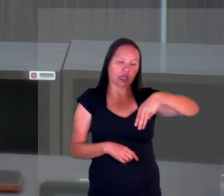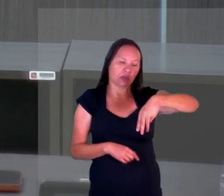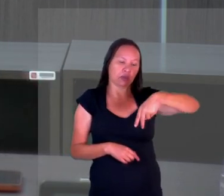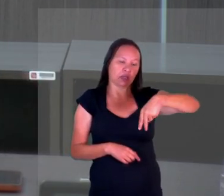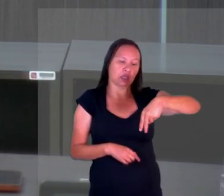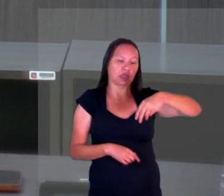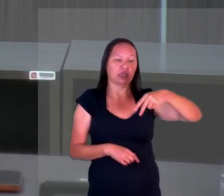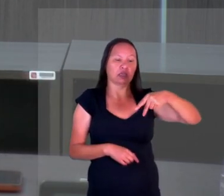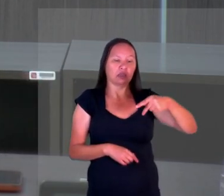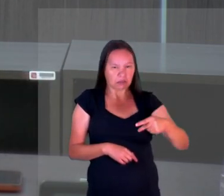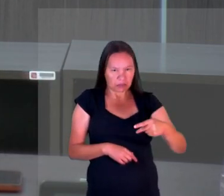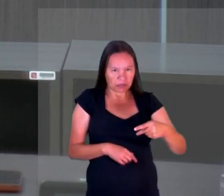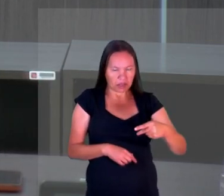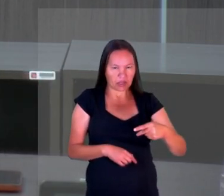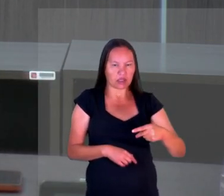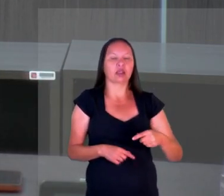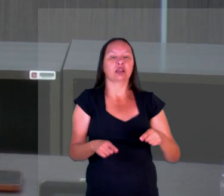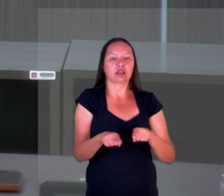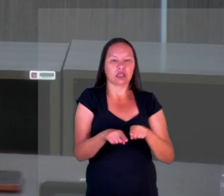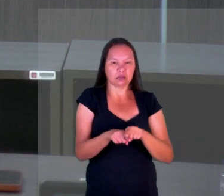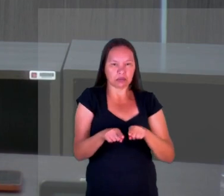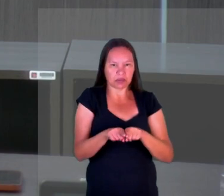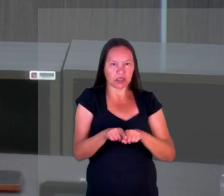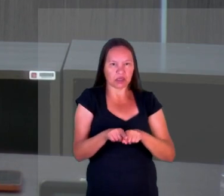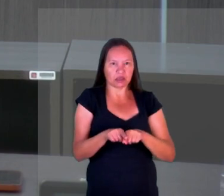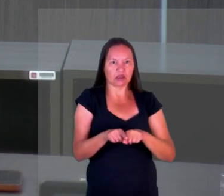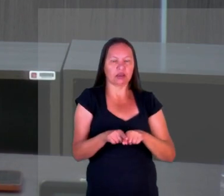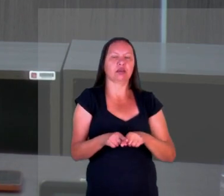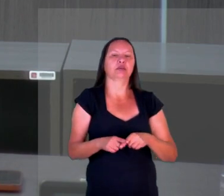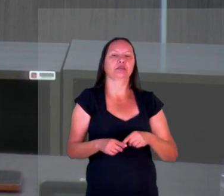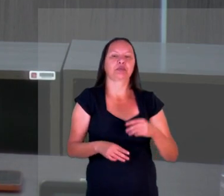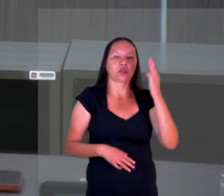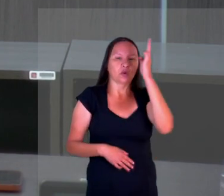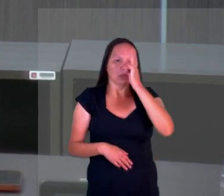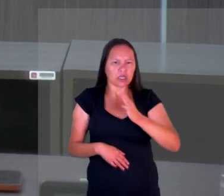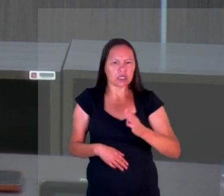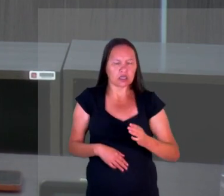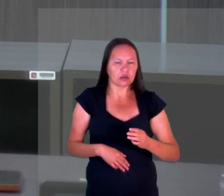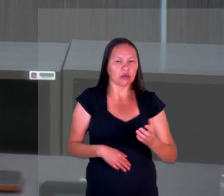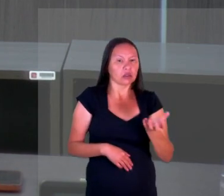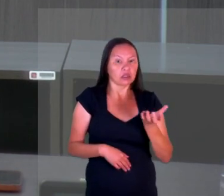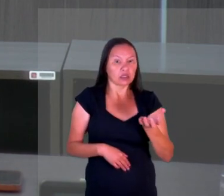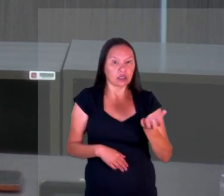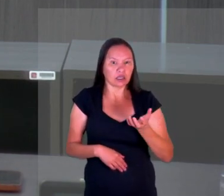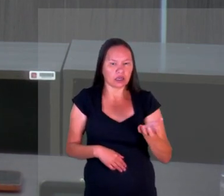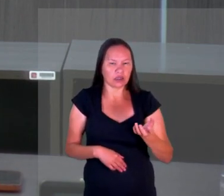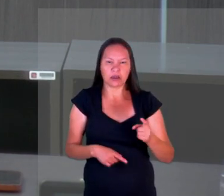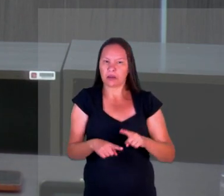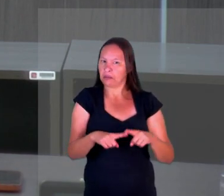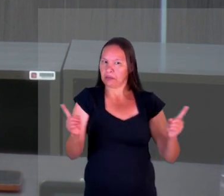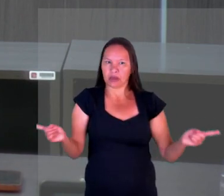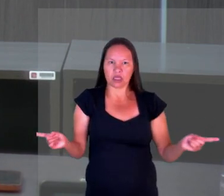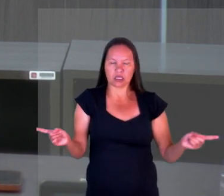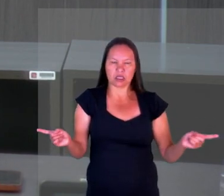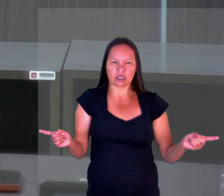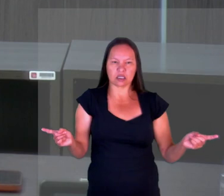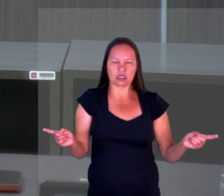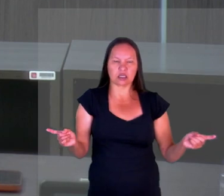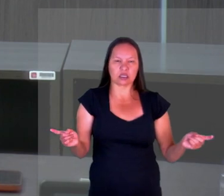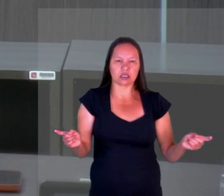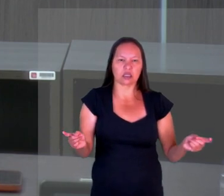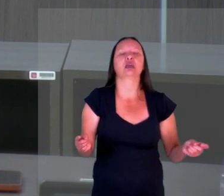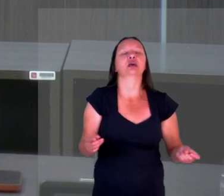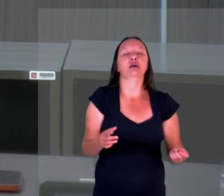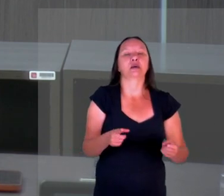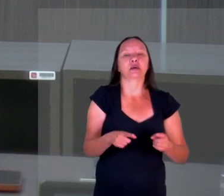atuam os senhores conselheiros refletir criticamente o Brasil que queremos mas sem a pequen As instituições de maneira